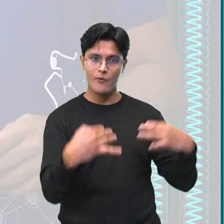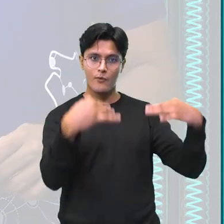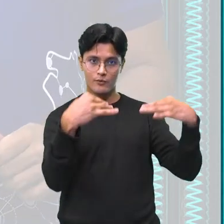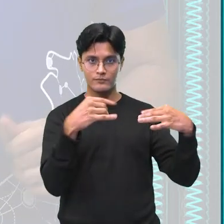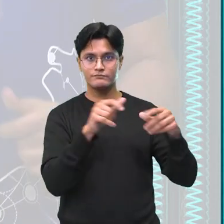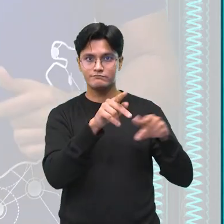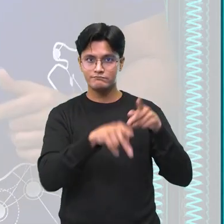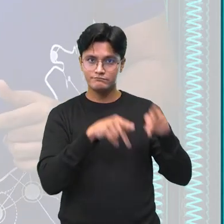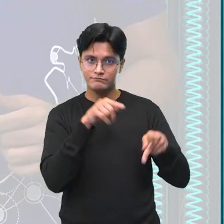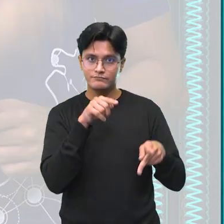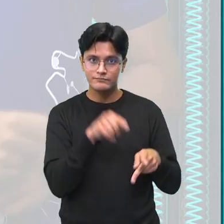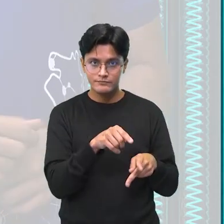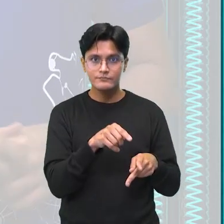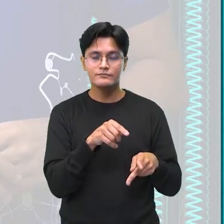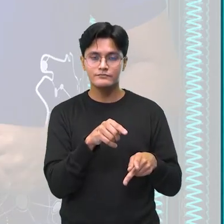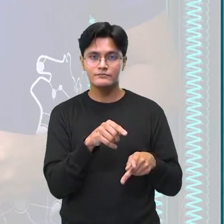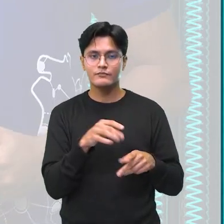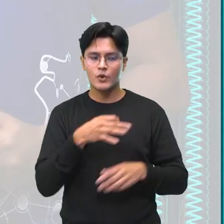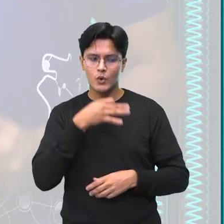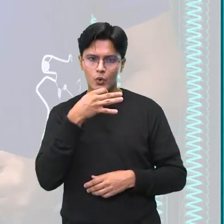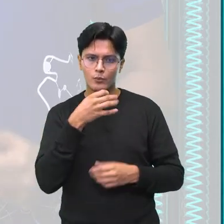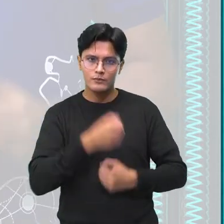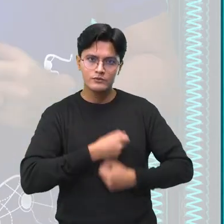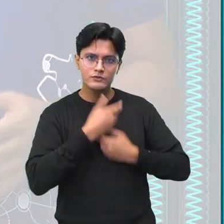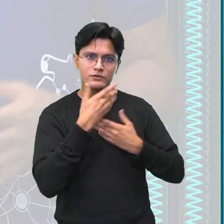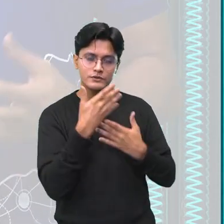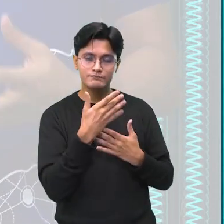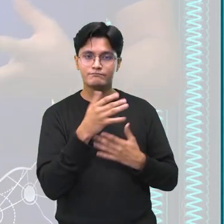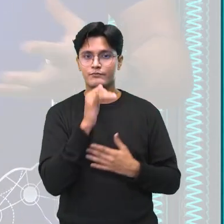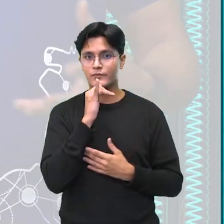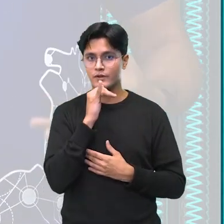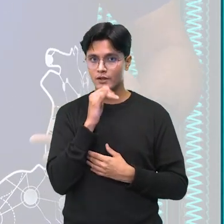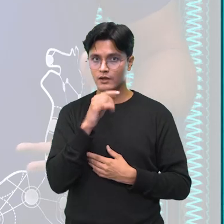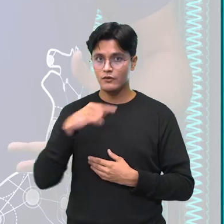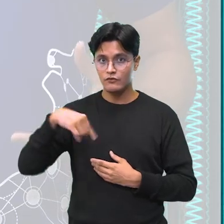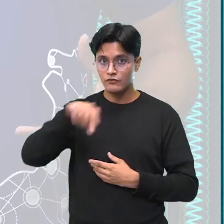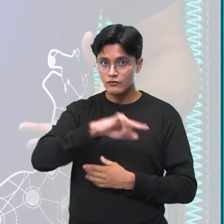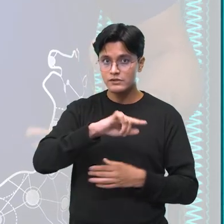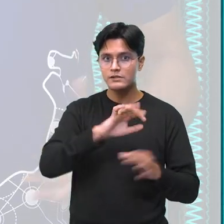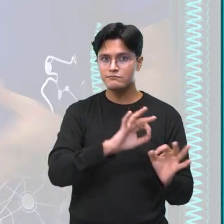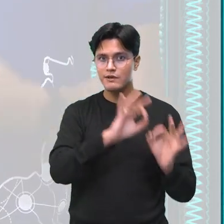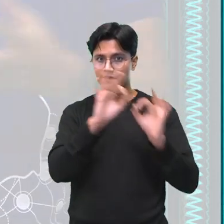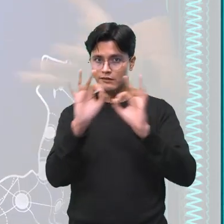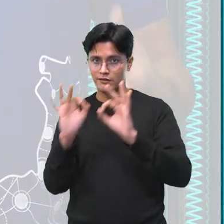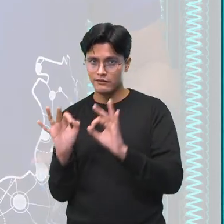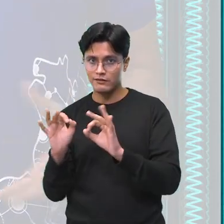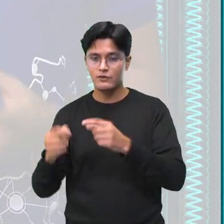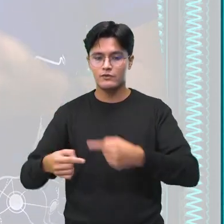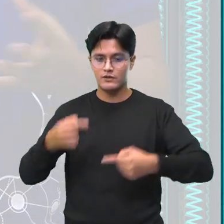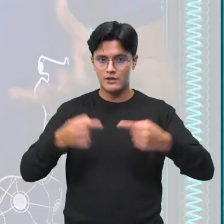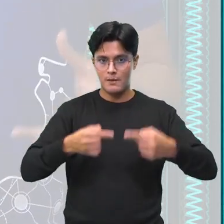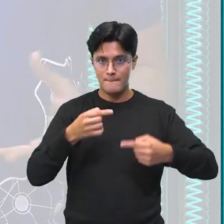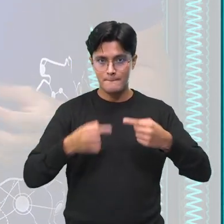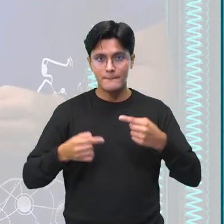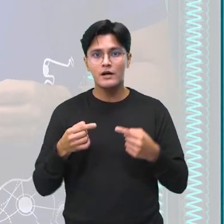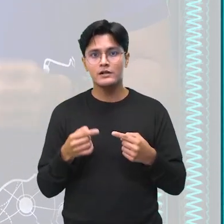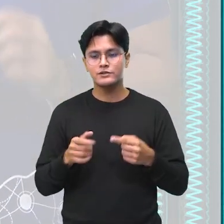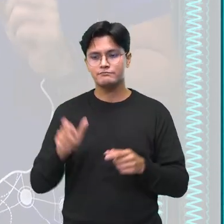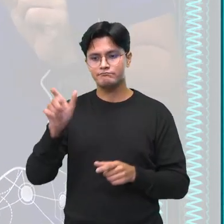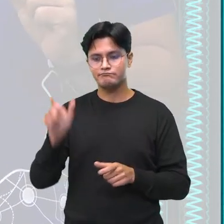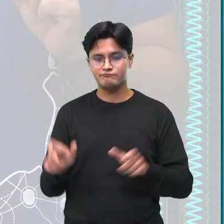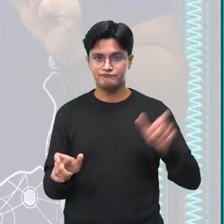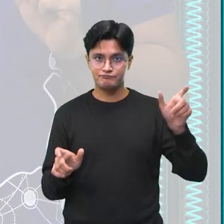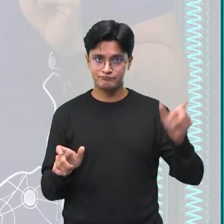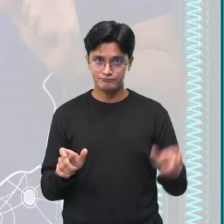opinião defendida. Quando você está acompanhando aí o debate, né, a prefeitos, a governadores, a